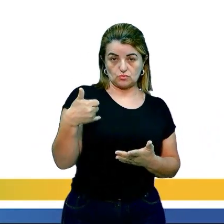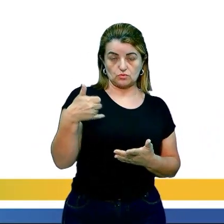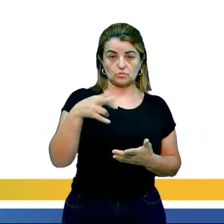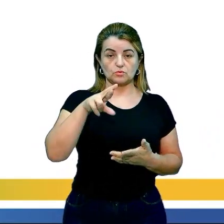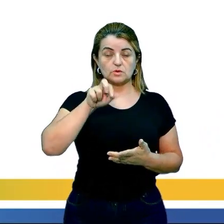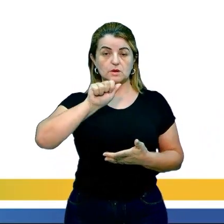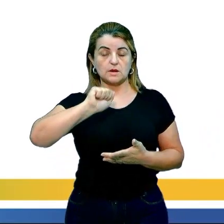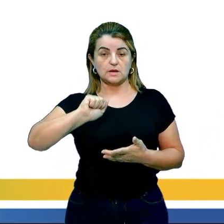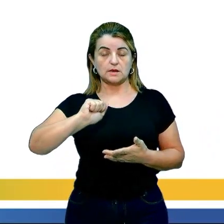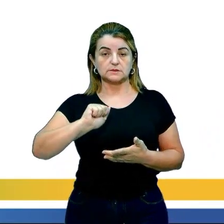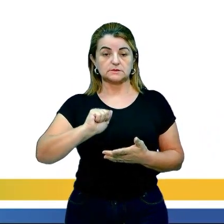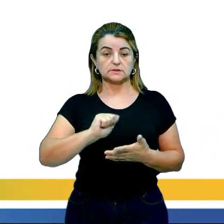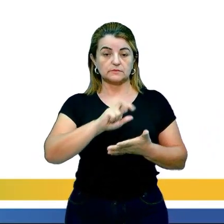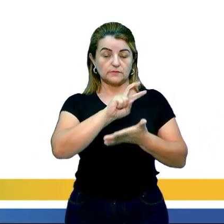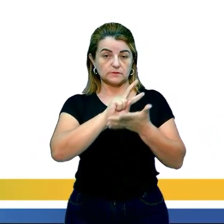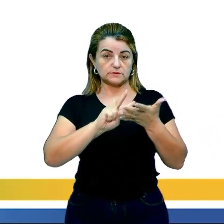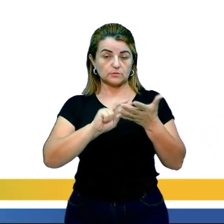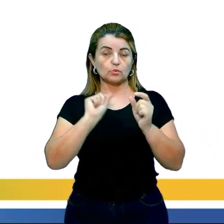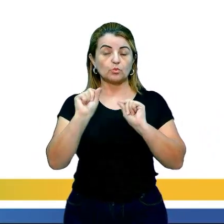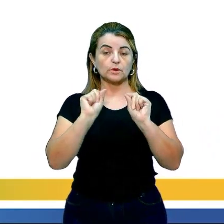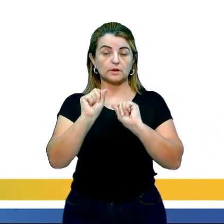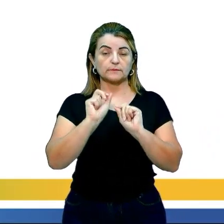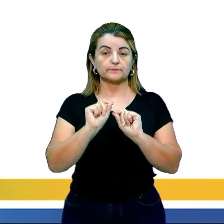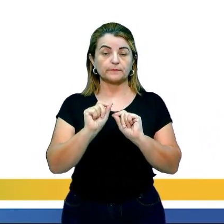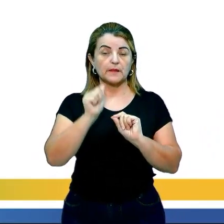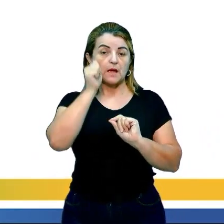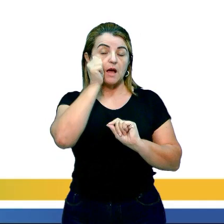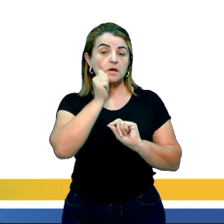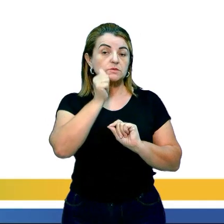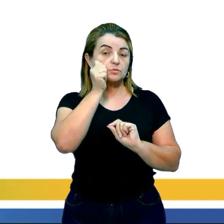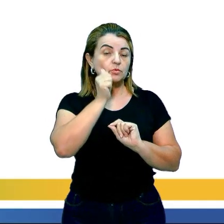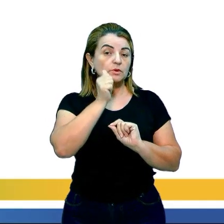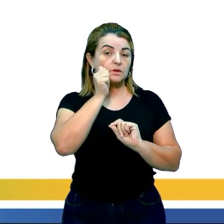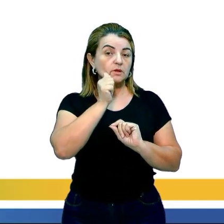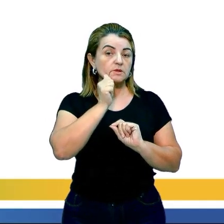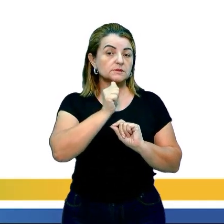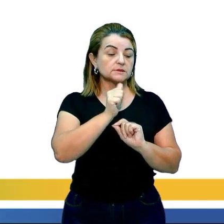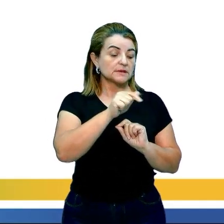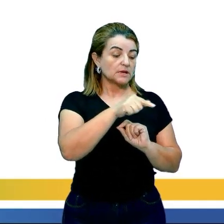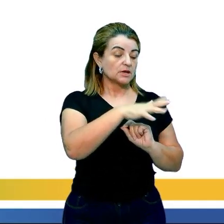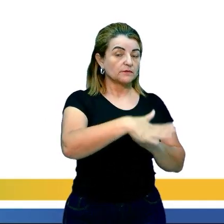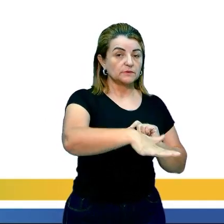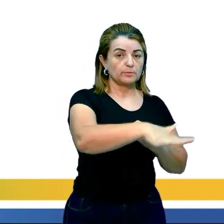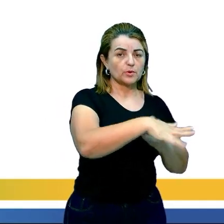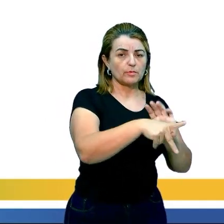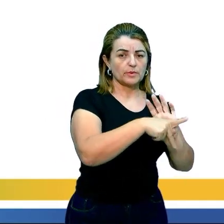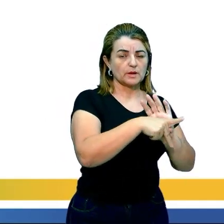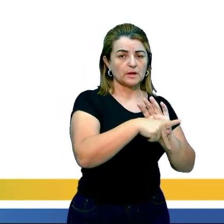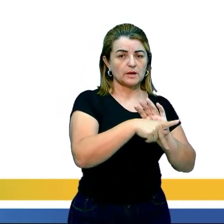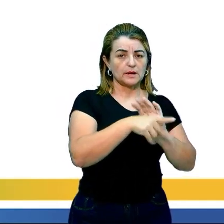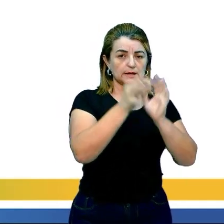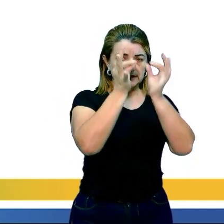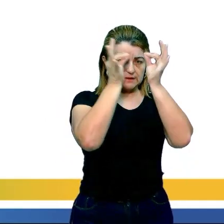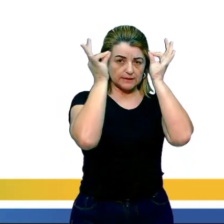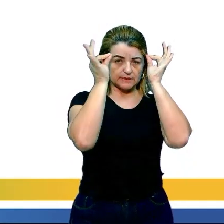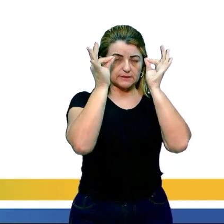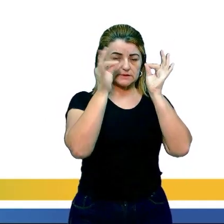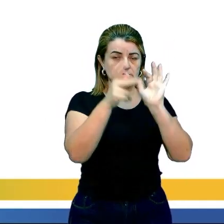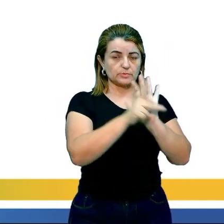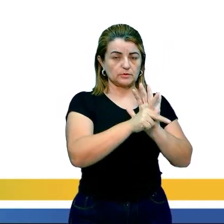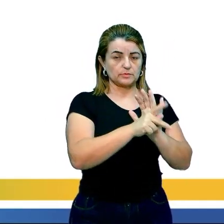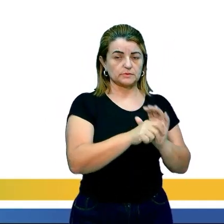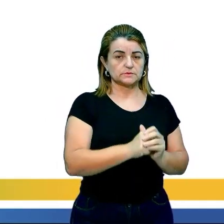e esse texto ele faz referência né as mulheres Gregas especificamente em Atenas